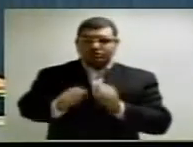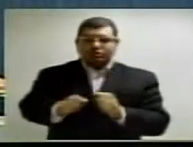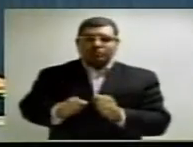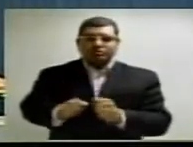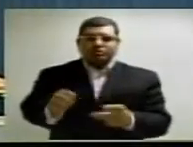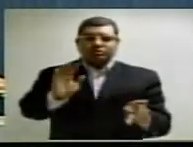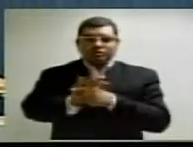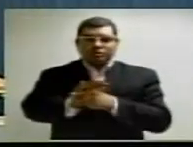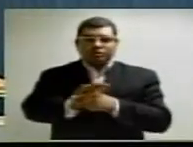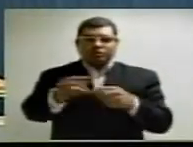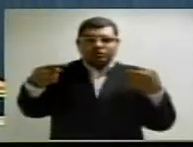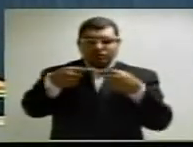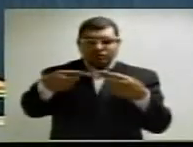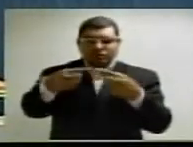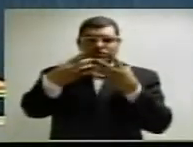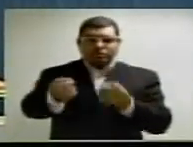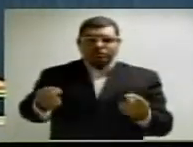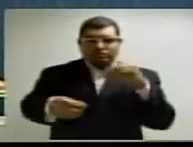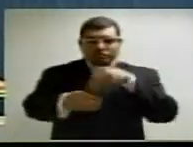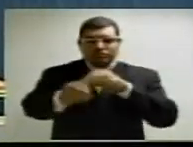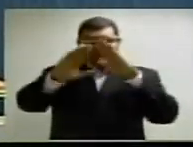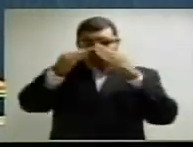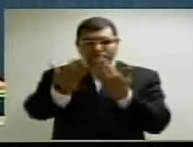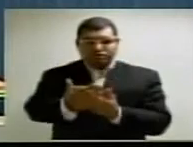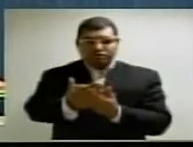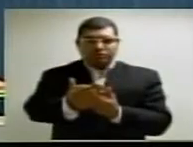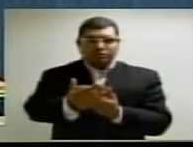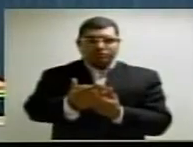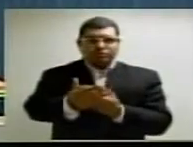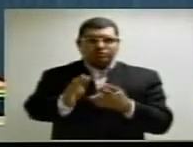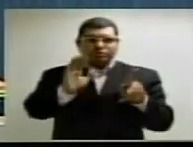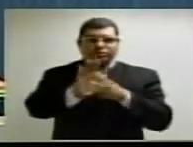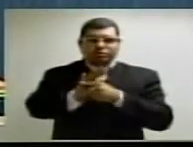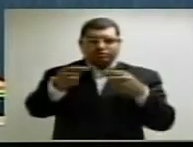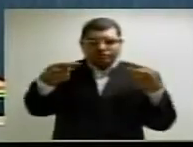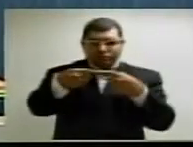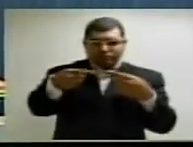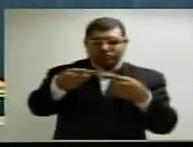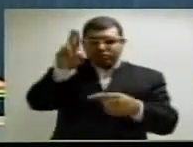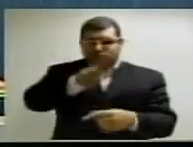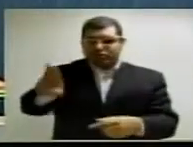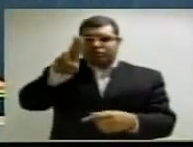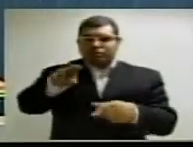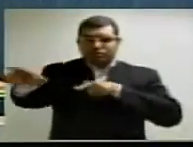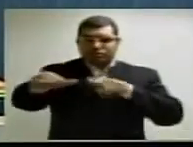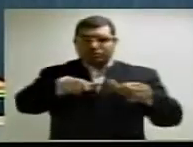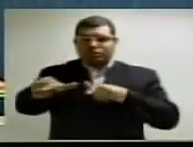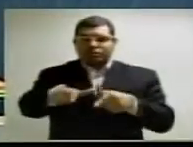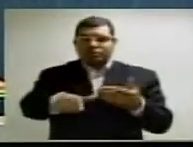ser parte das decisões tomadas dentro da escola, para ser parte da decisão da utilização dos